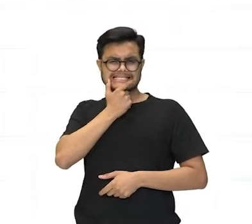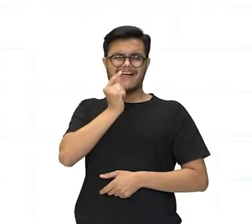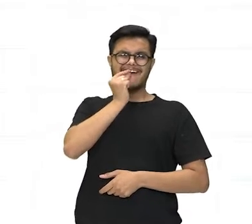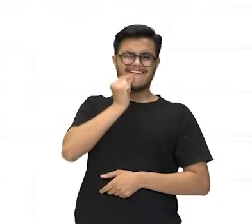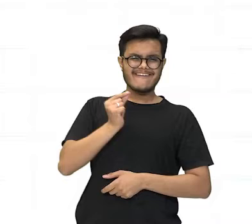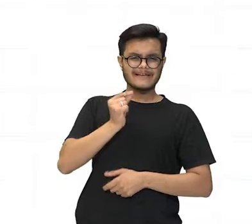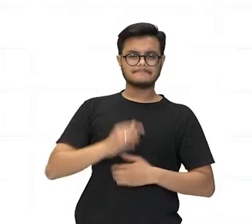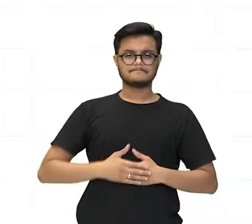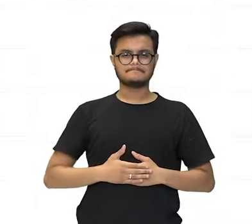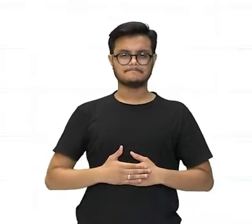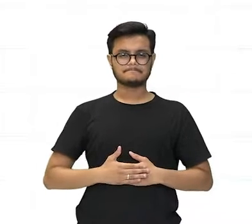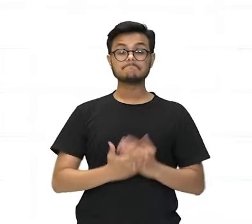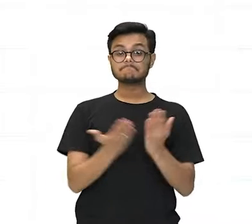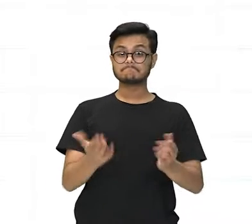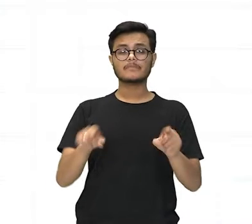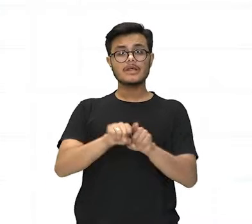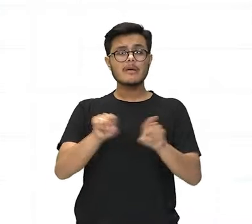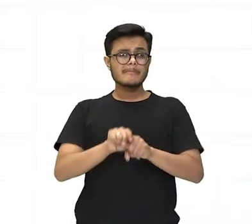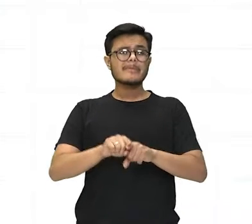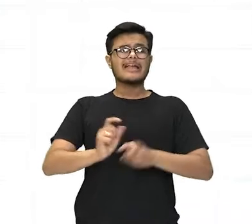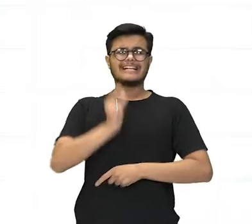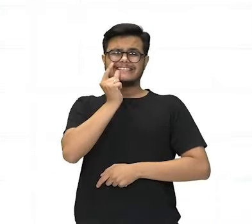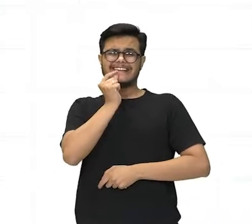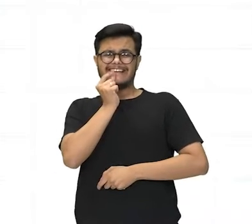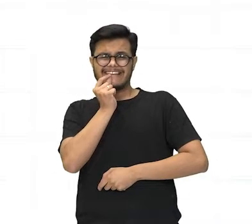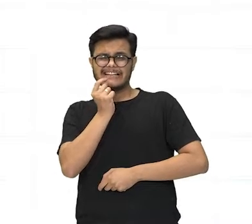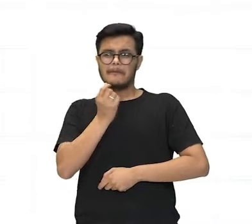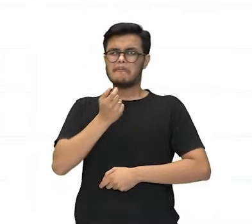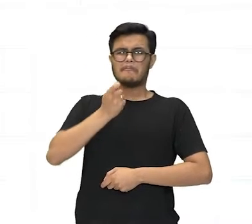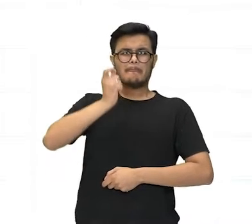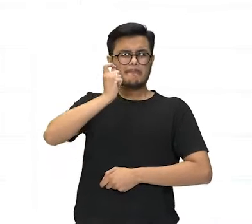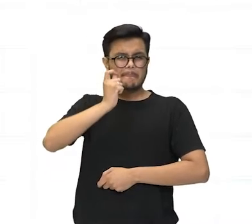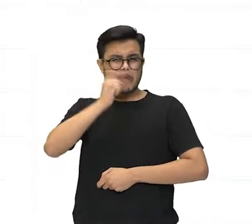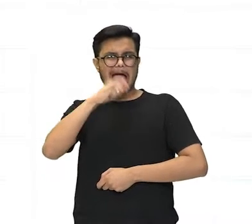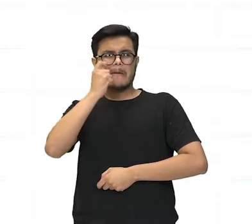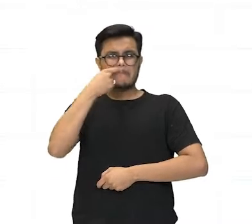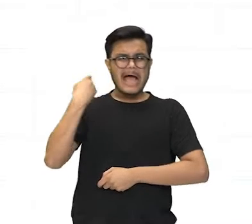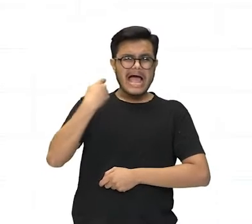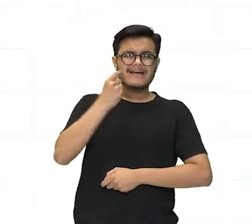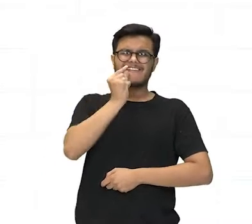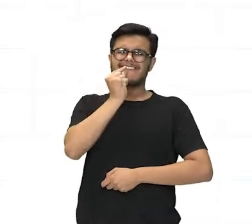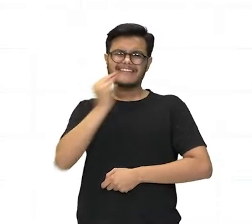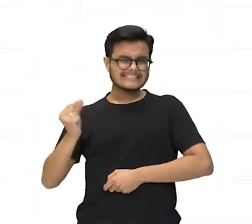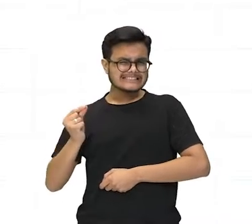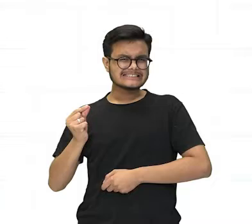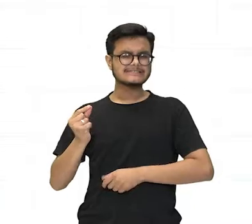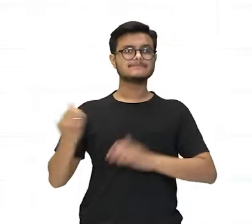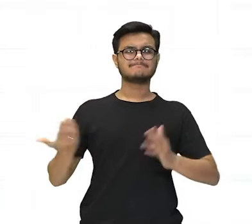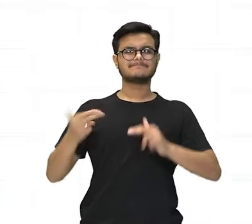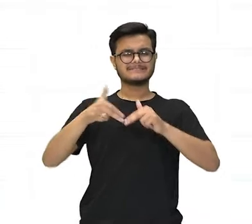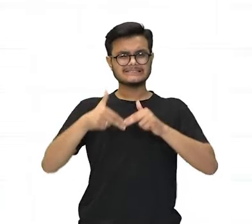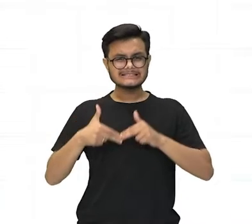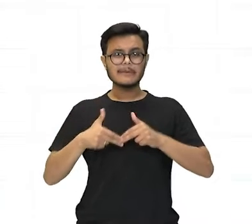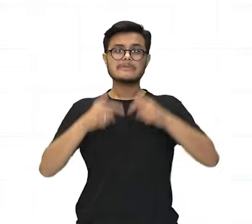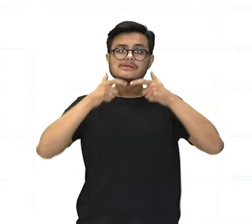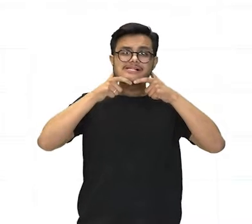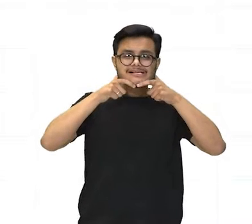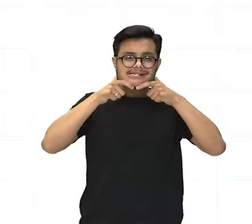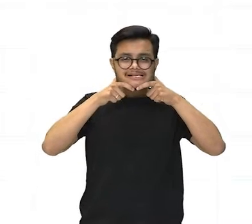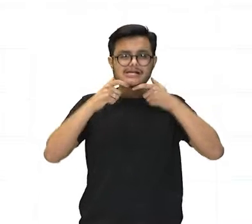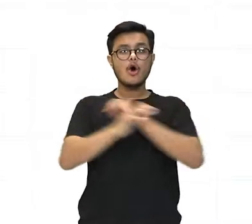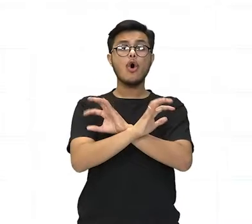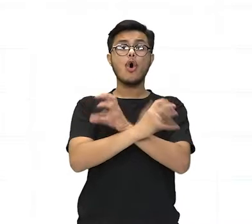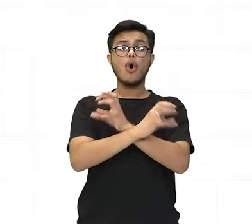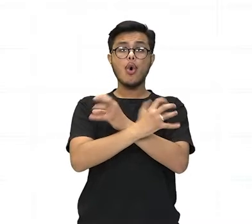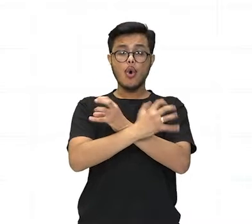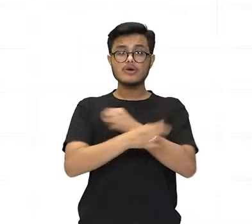Então, olha só, são lesões traumáticas que envolvem os dentes, os ossos que os sustentam,